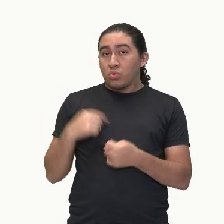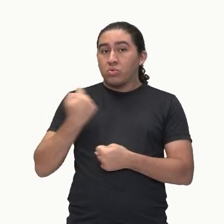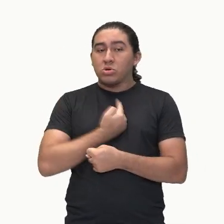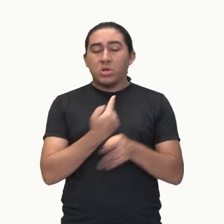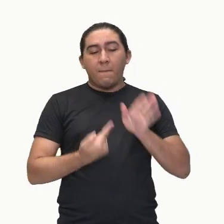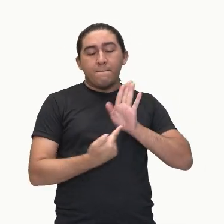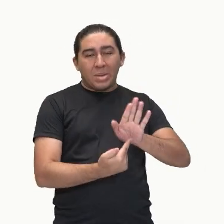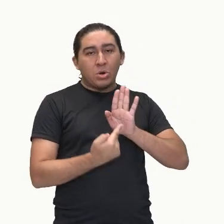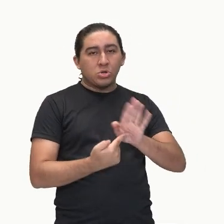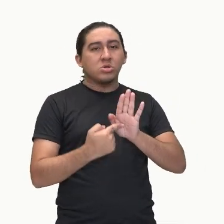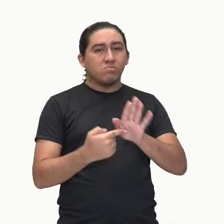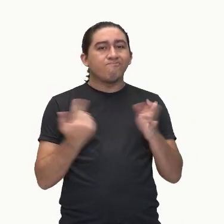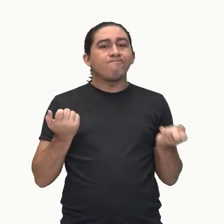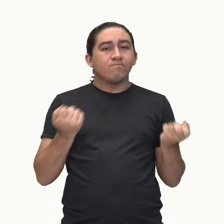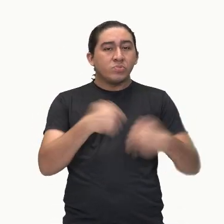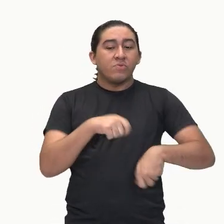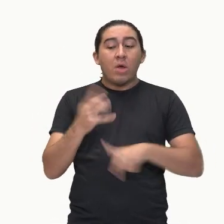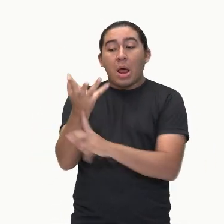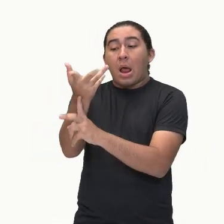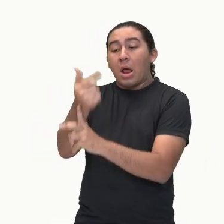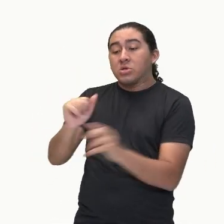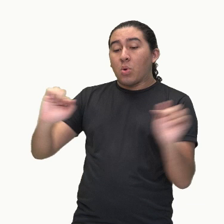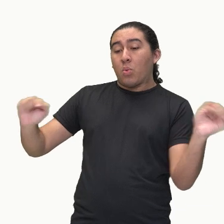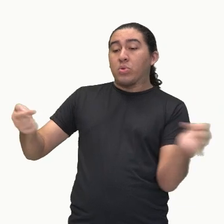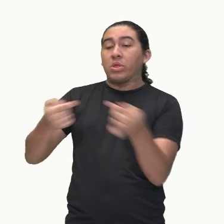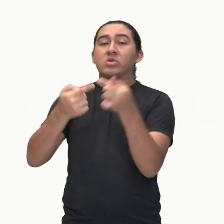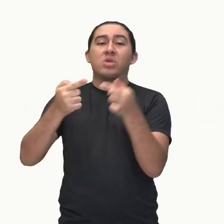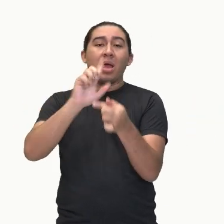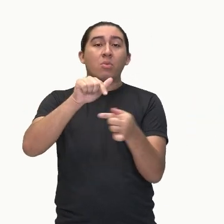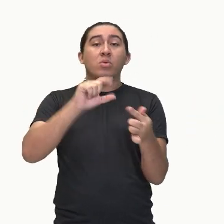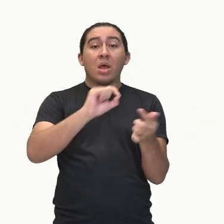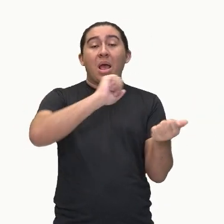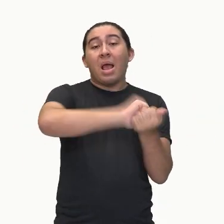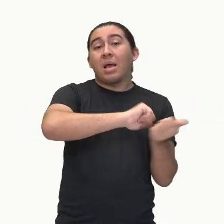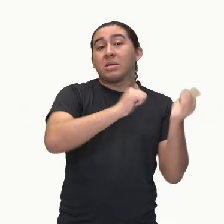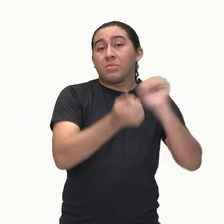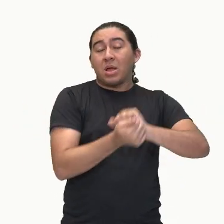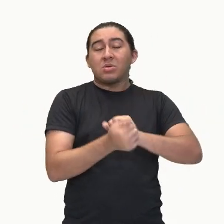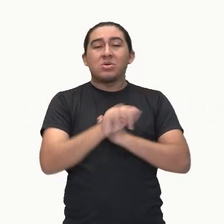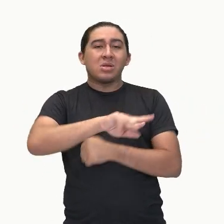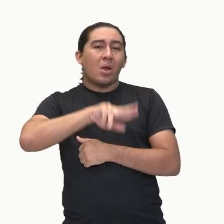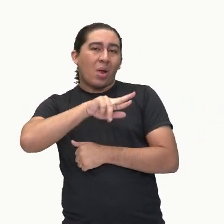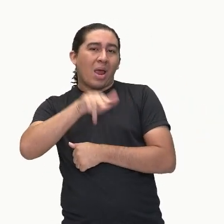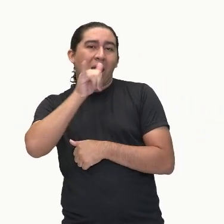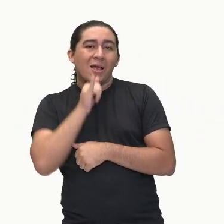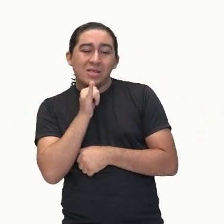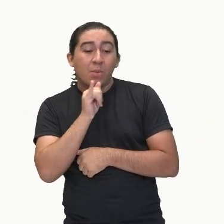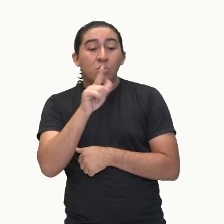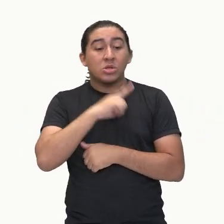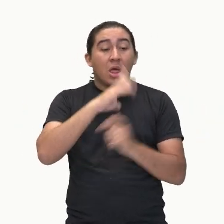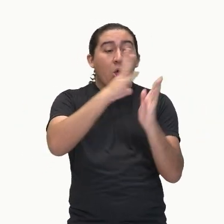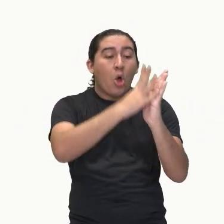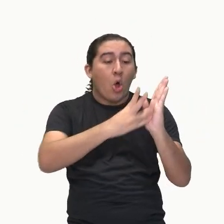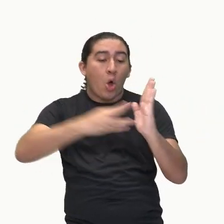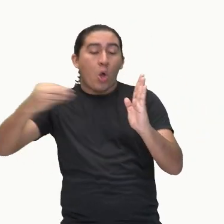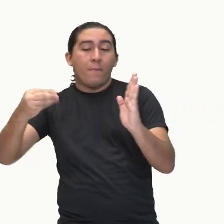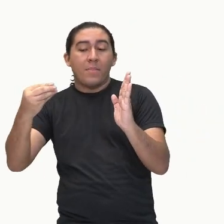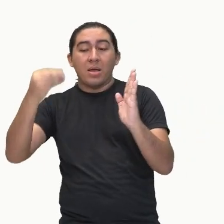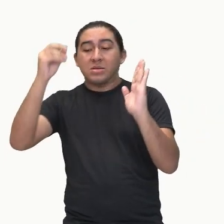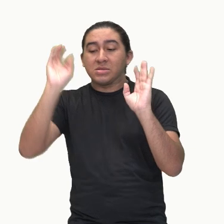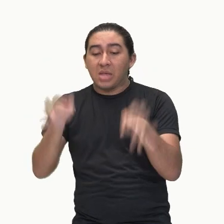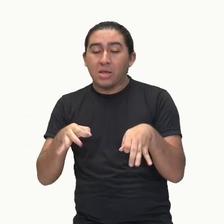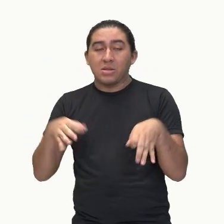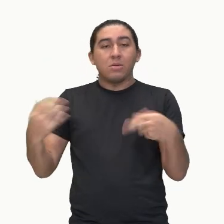coloca para a arte é adaptada. Ela não vai ser ipsilítera ao que acontece